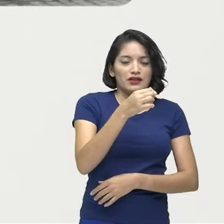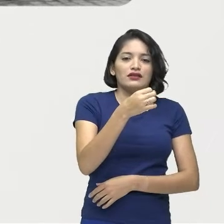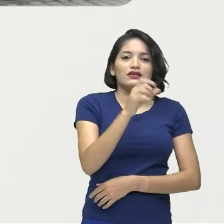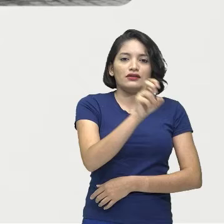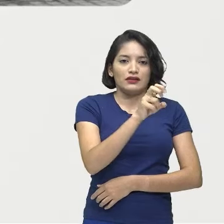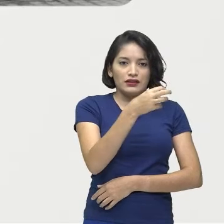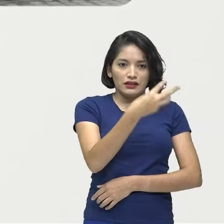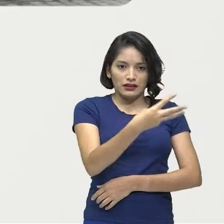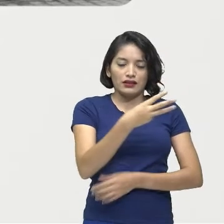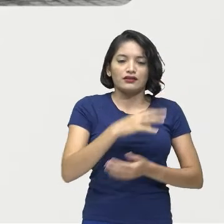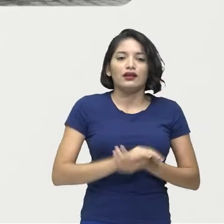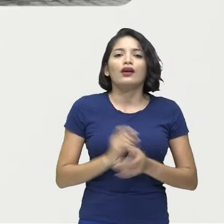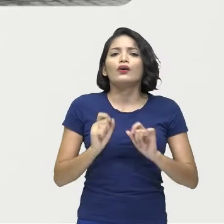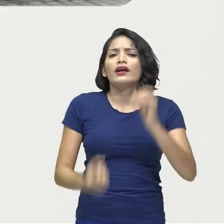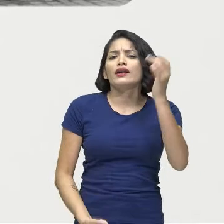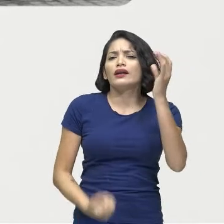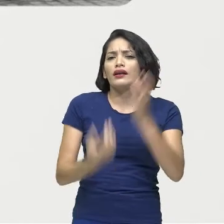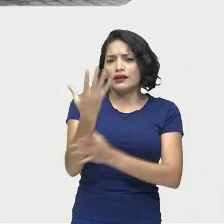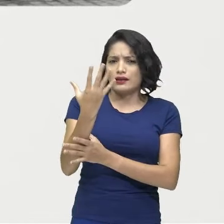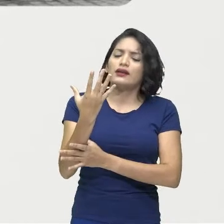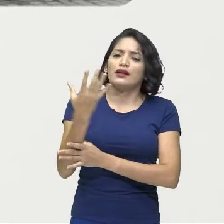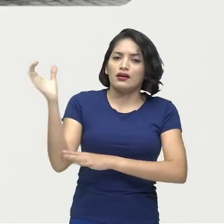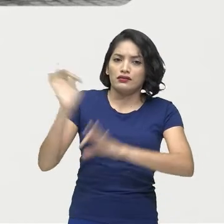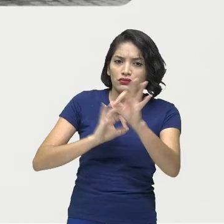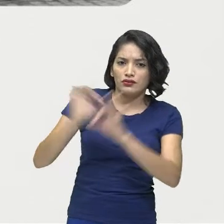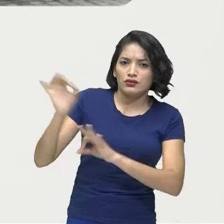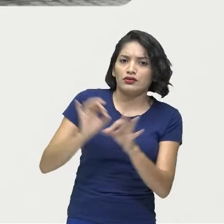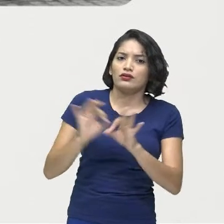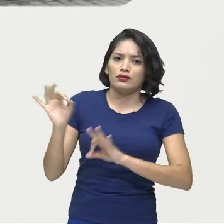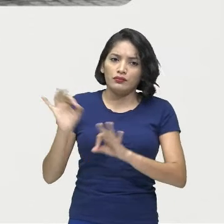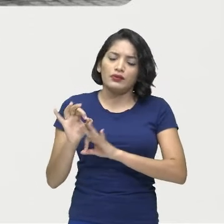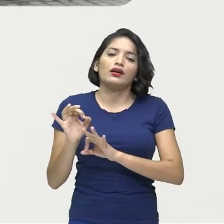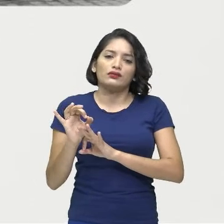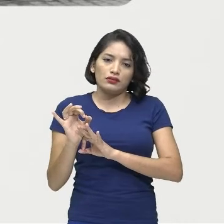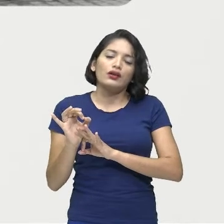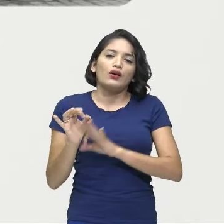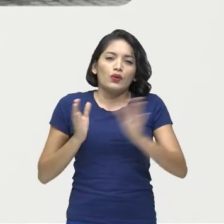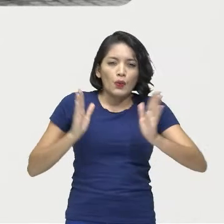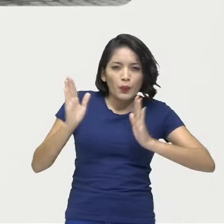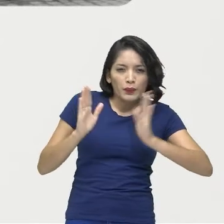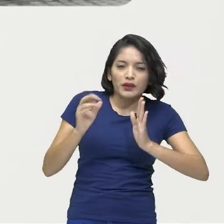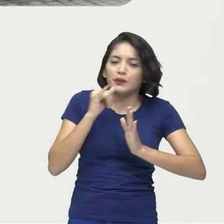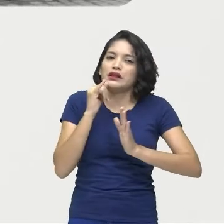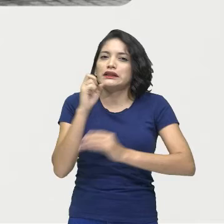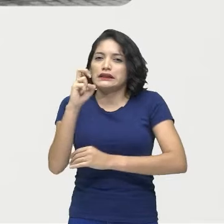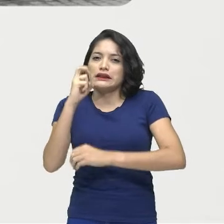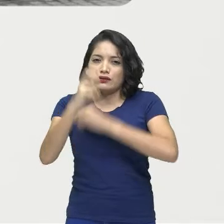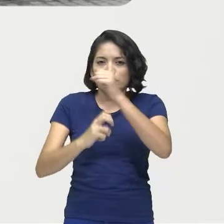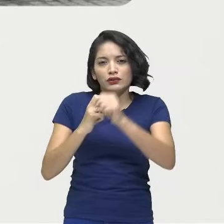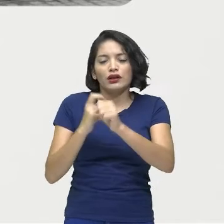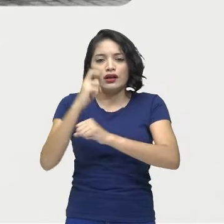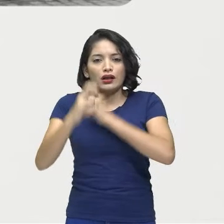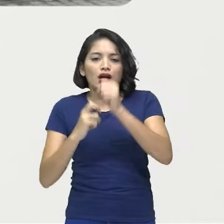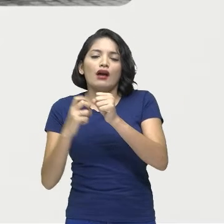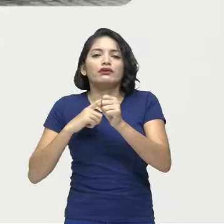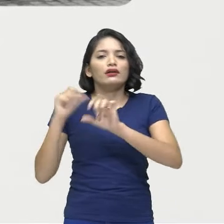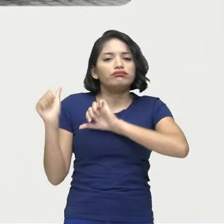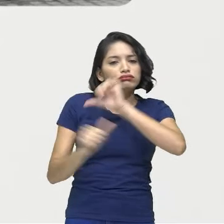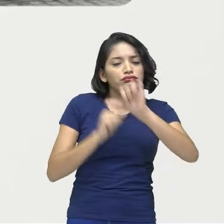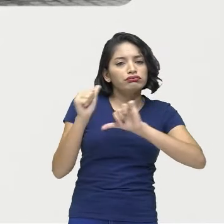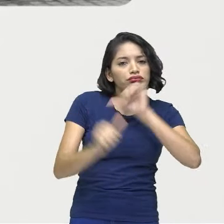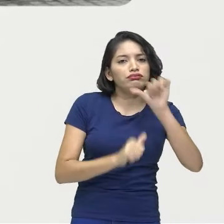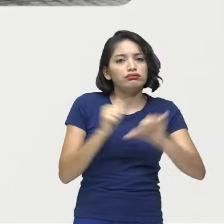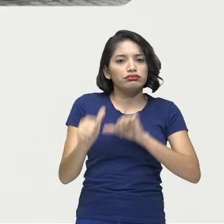planos quinquenais, ou seja, a médio prazo, né, como vocês podem ver aqui. Então, de 5 em 5 anos, nós vamos projetar mudanças,